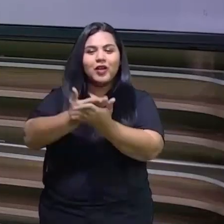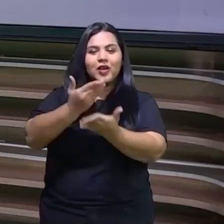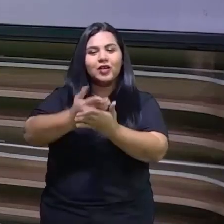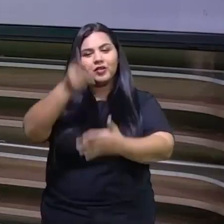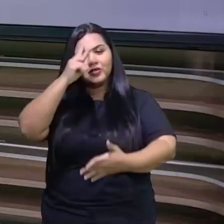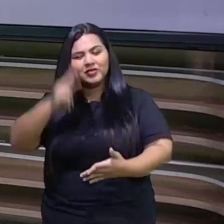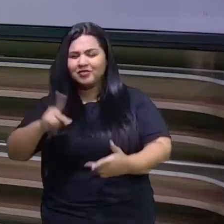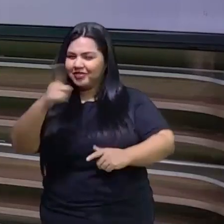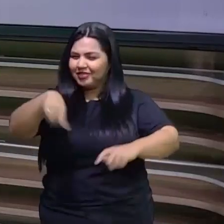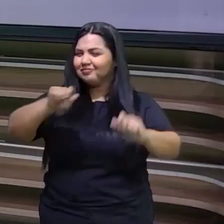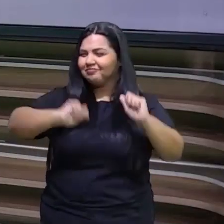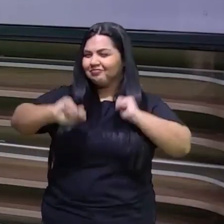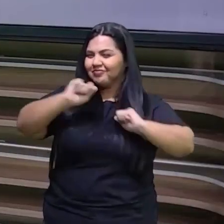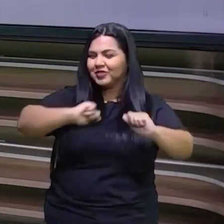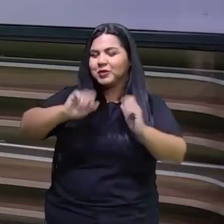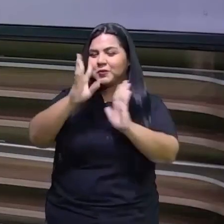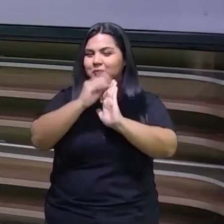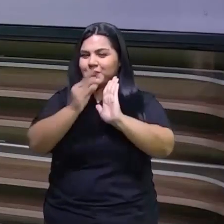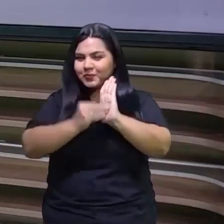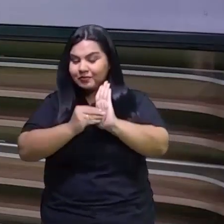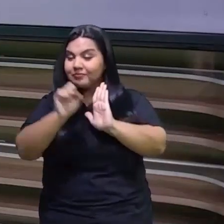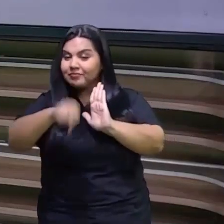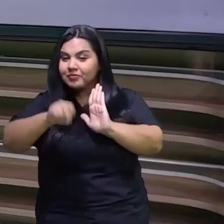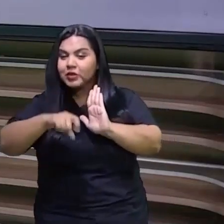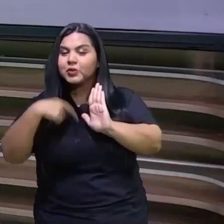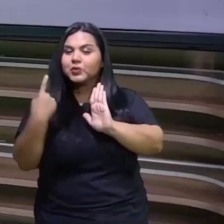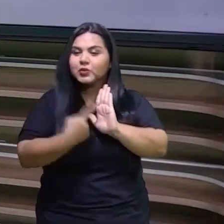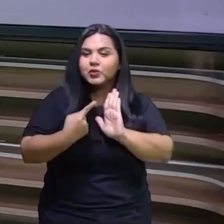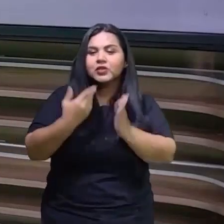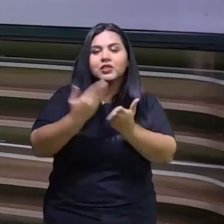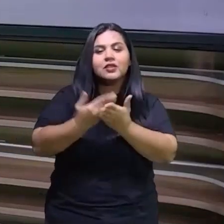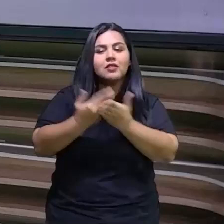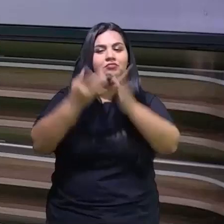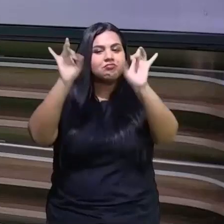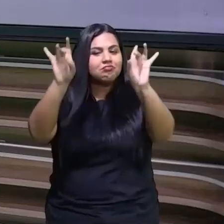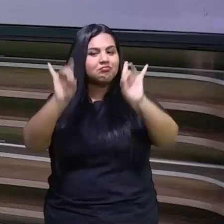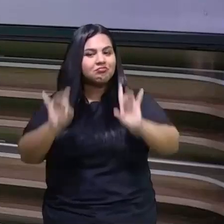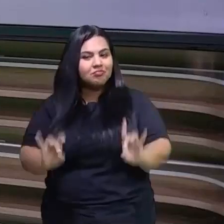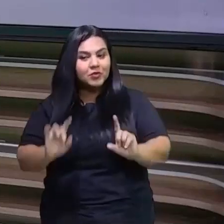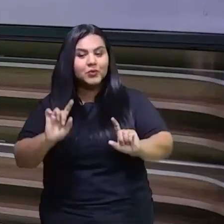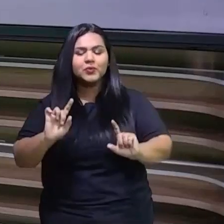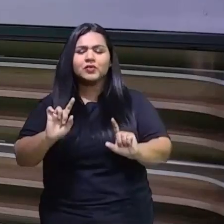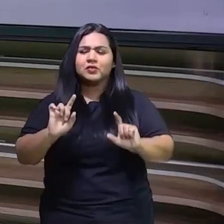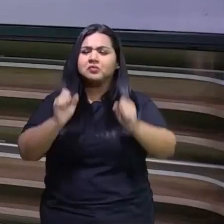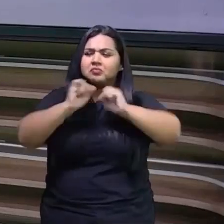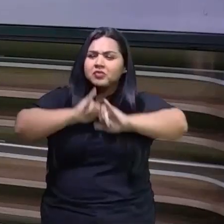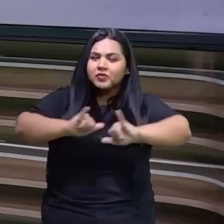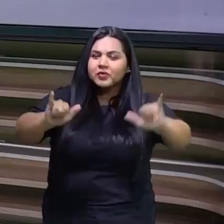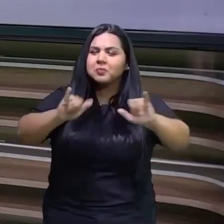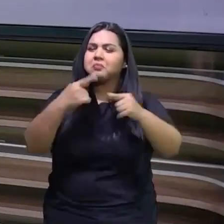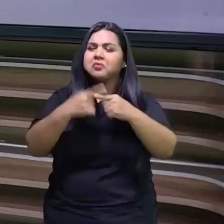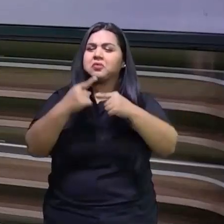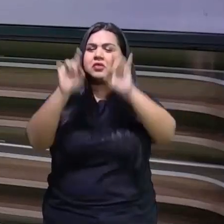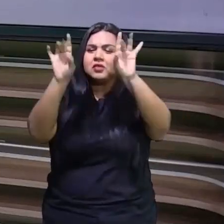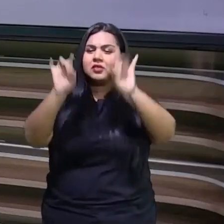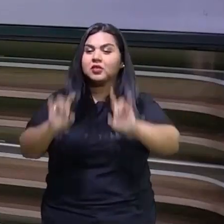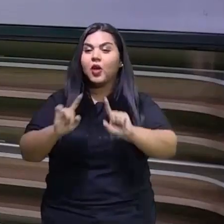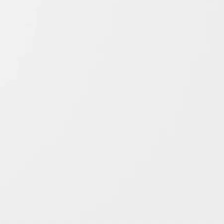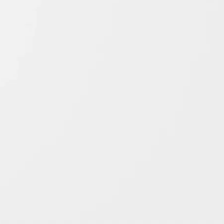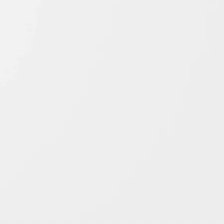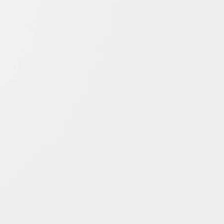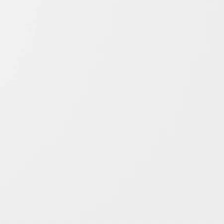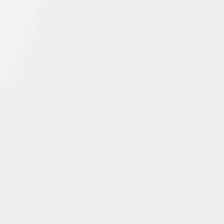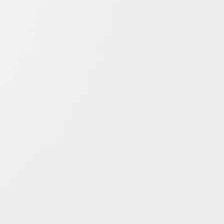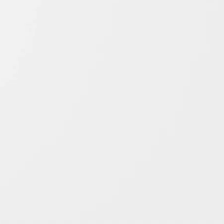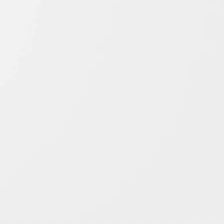Estavam ansiosos para o conteúdo, não é mesmo? Hoje a nossa aula será muito especial. Eu já te digo por que ela é especial, porque olha o assunto de